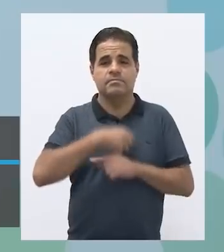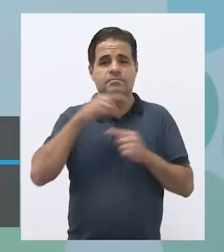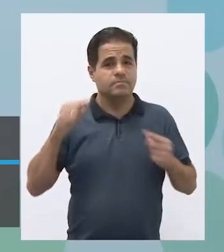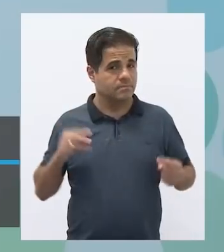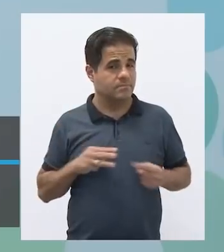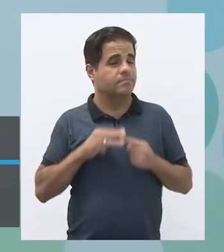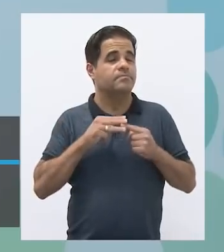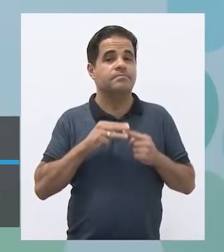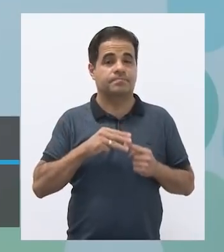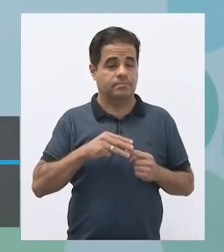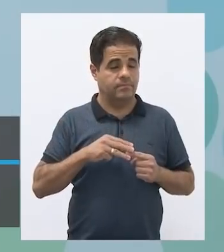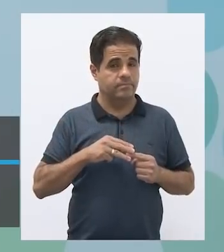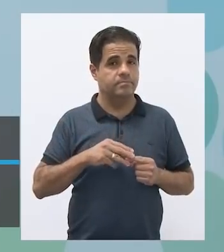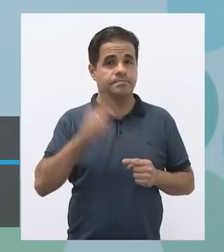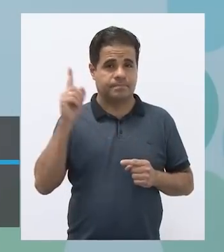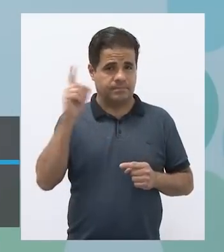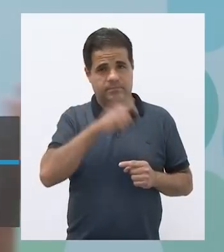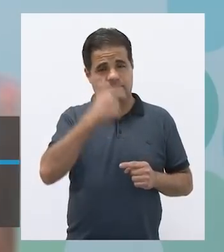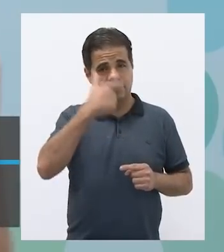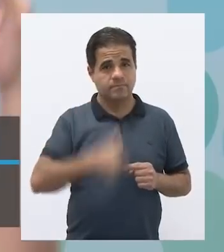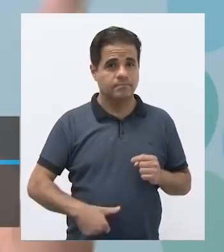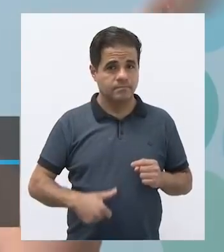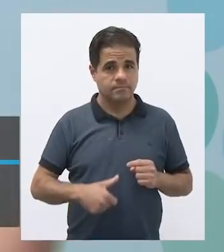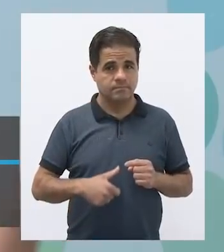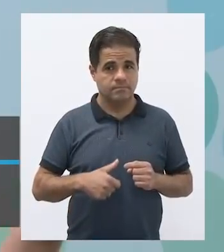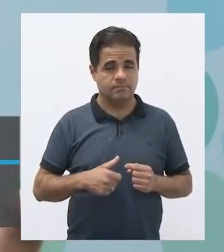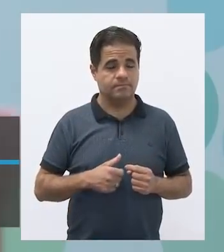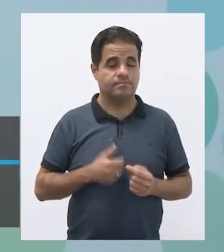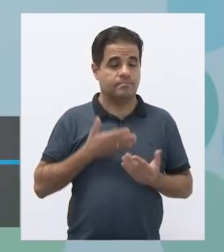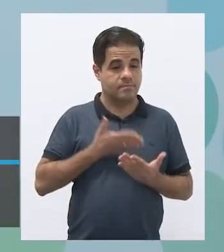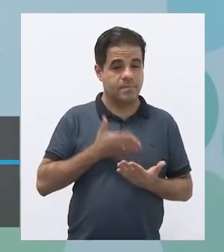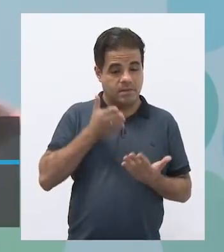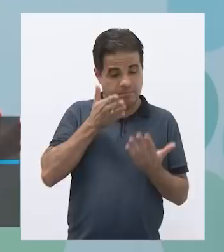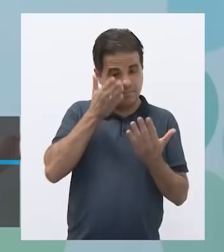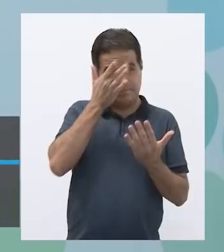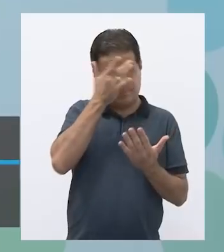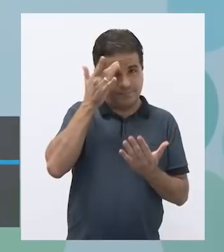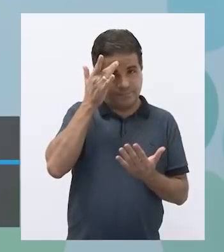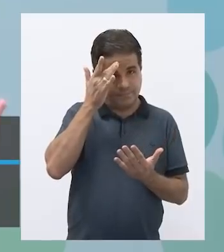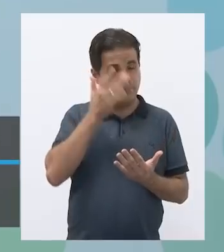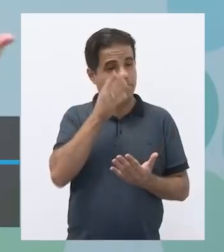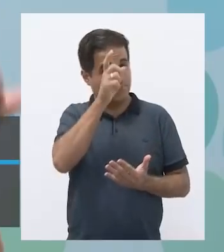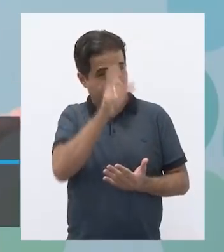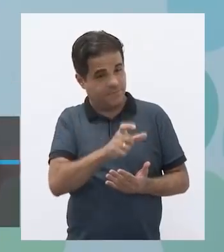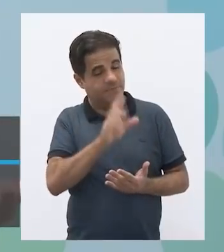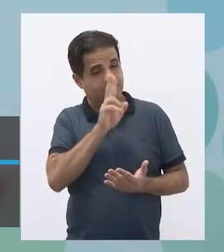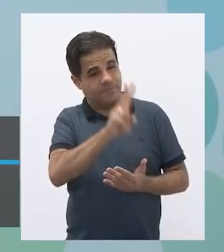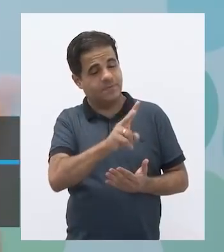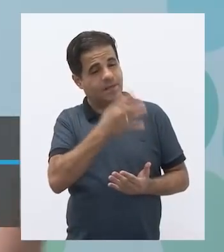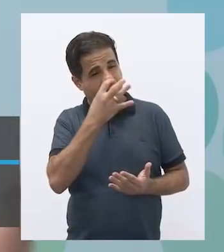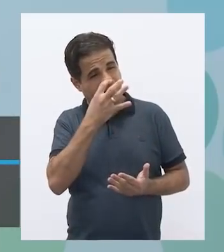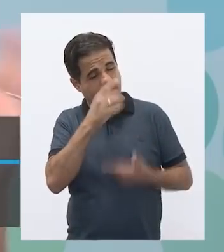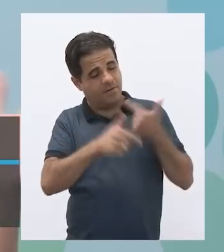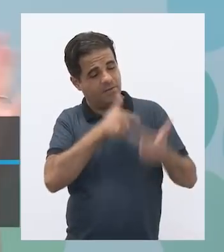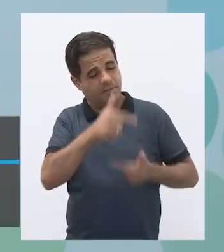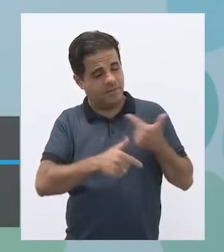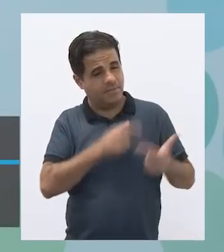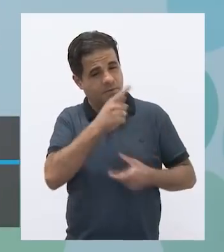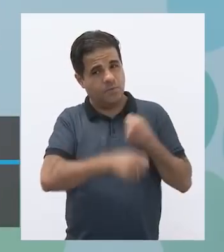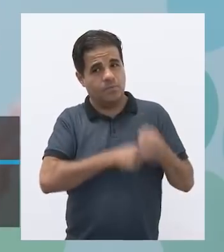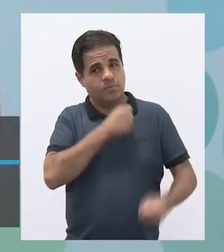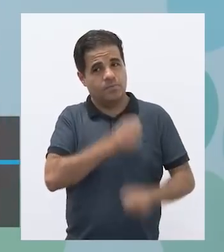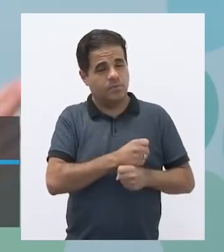muito difícil, né? Porque eu estou entre você, que é uma pessoa que eu admiro e que eu aprendi a trabalhar nesse 1 ano